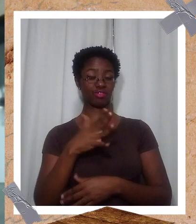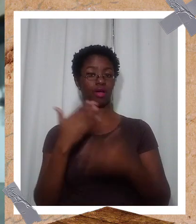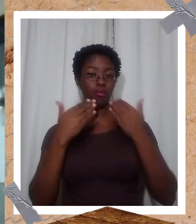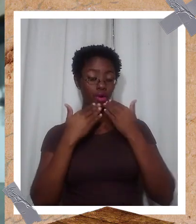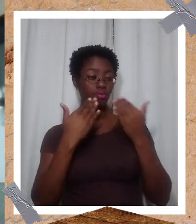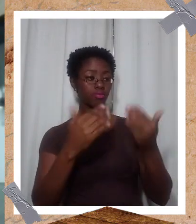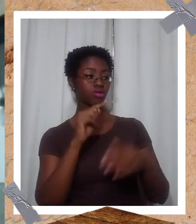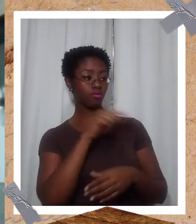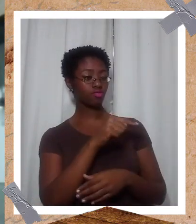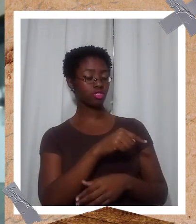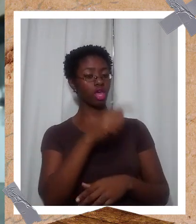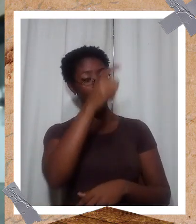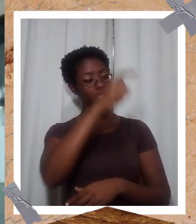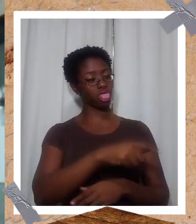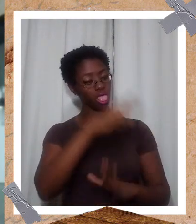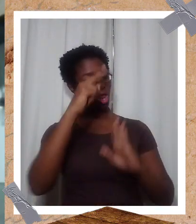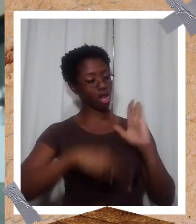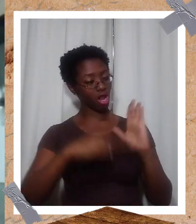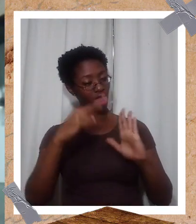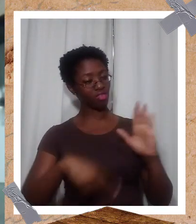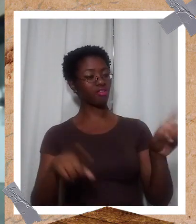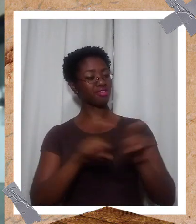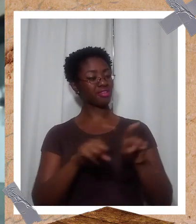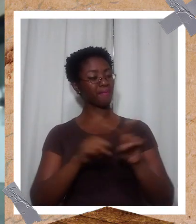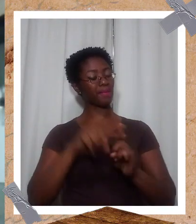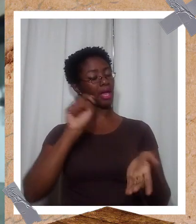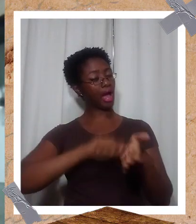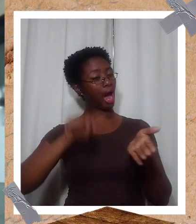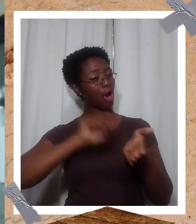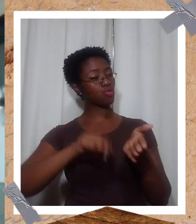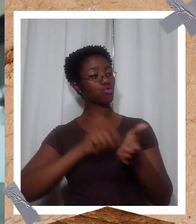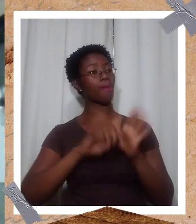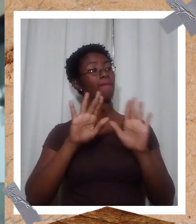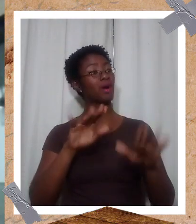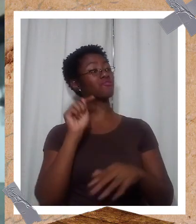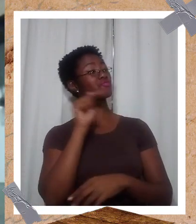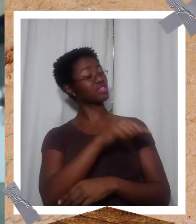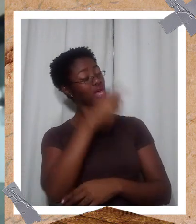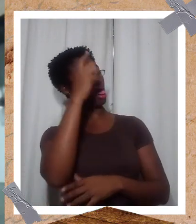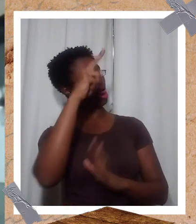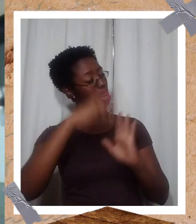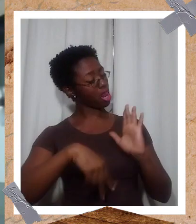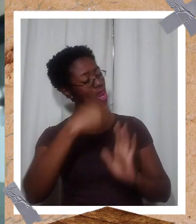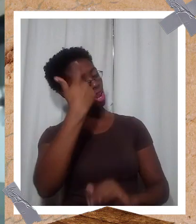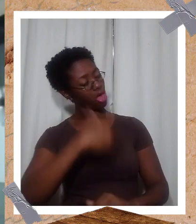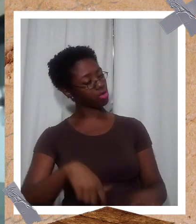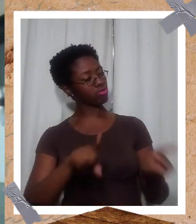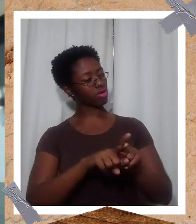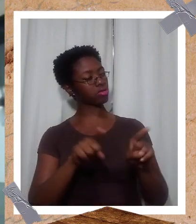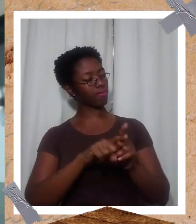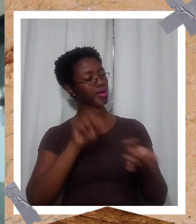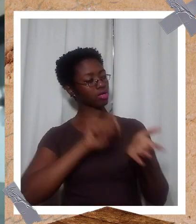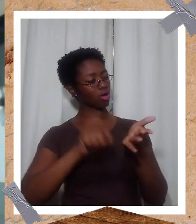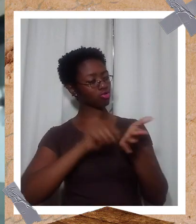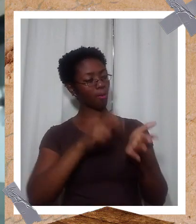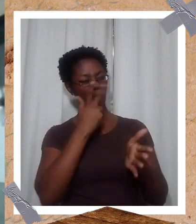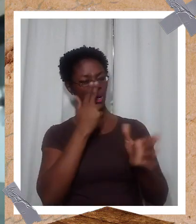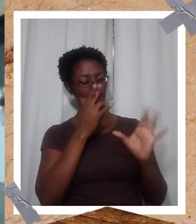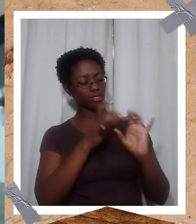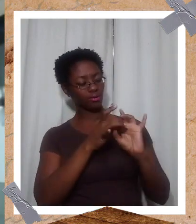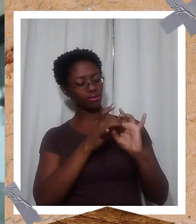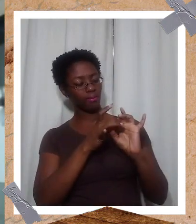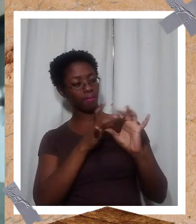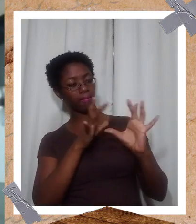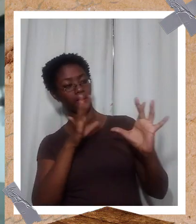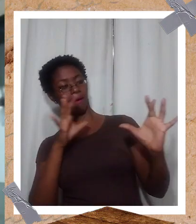apresentei como um leitor, personagem, autor. E a sua trajetória de leitor, personagem, autor é uma ruptura, né, por si só.